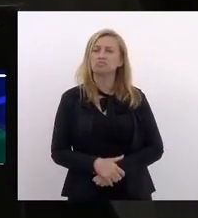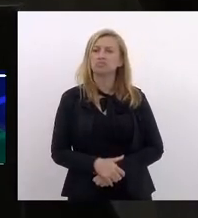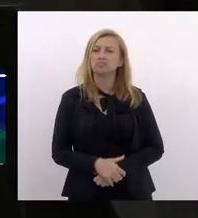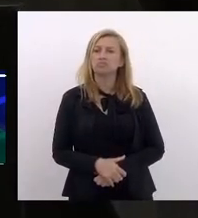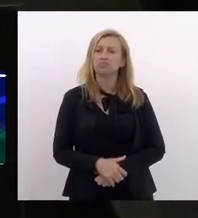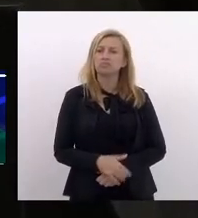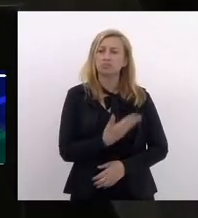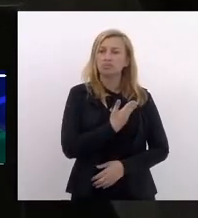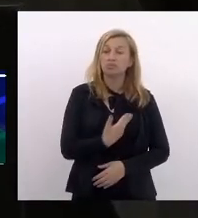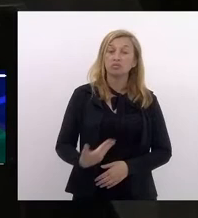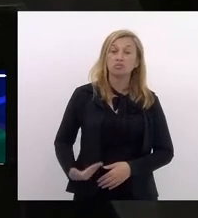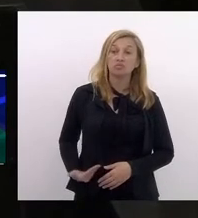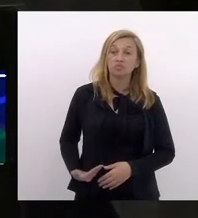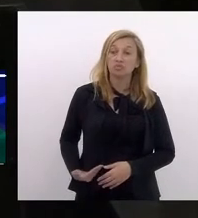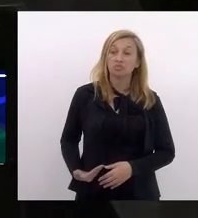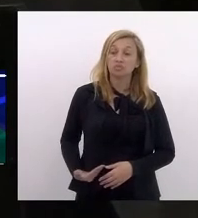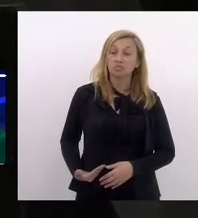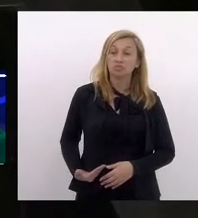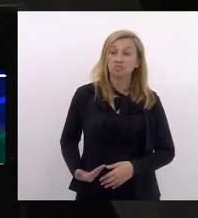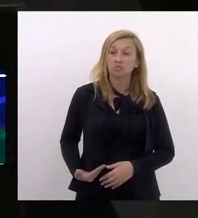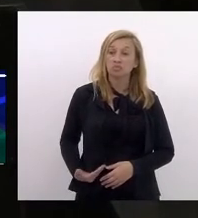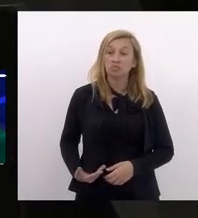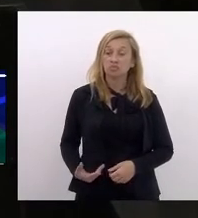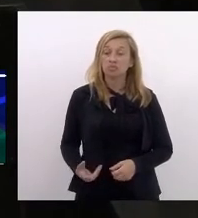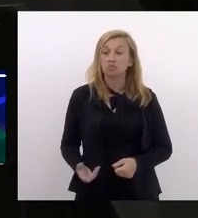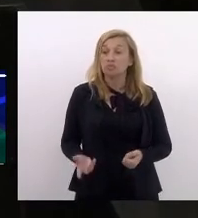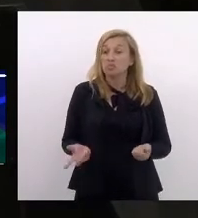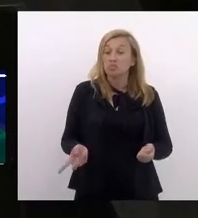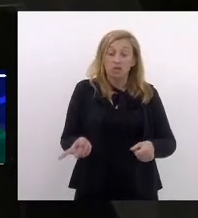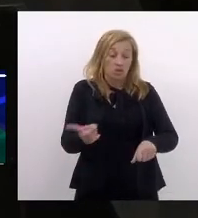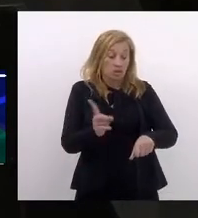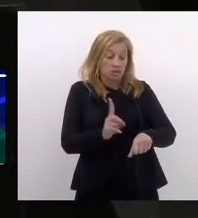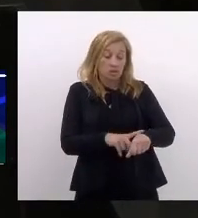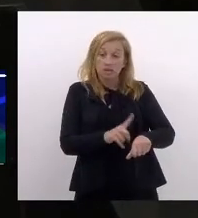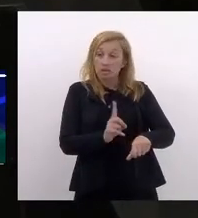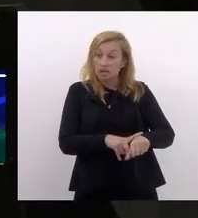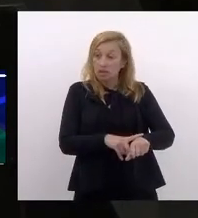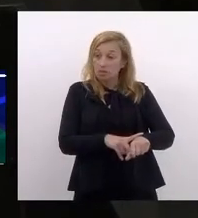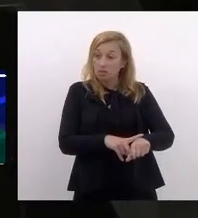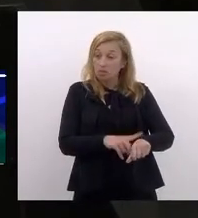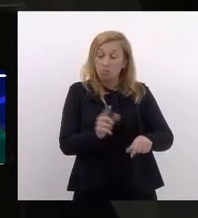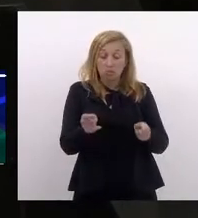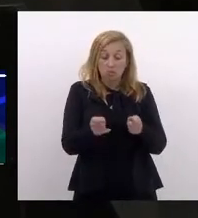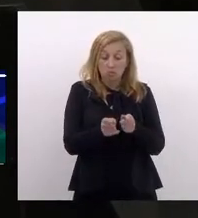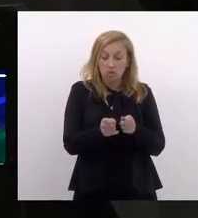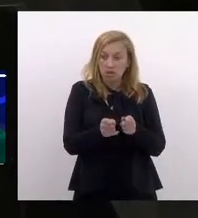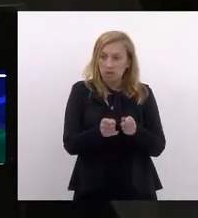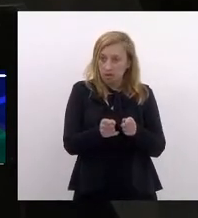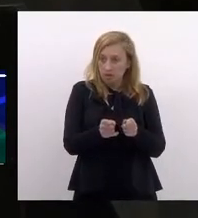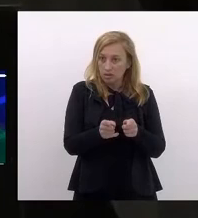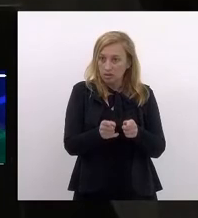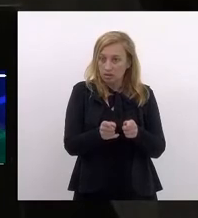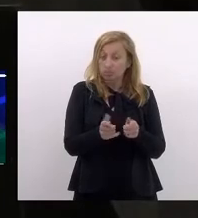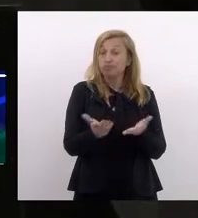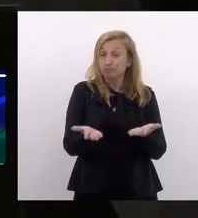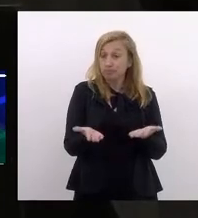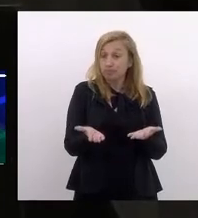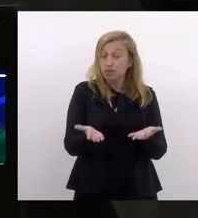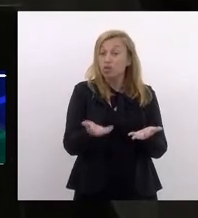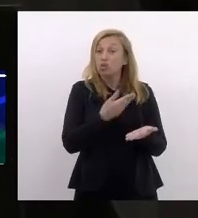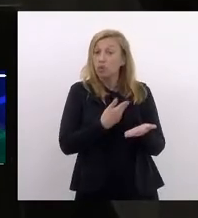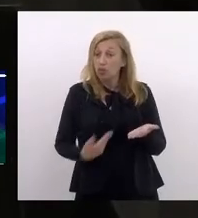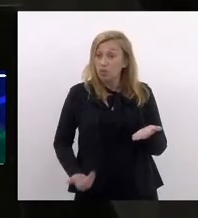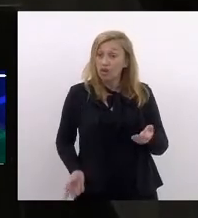com governo provisório. E governos provisórios tomam medidas